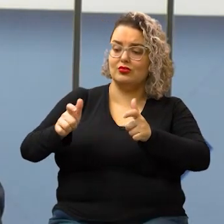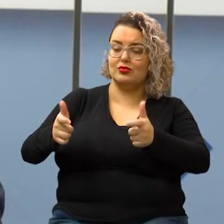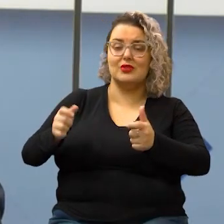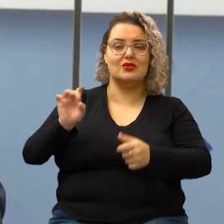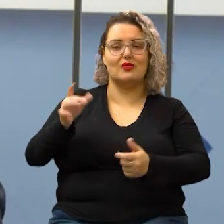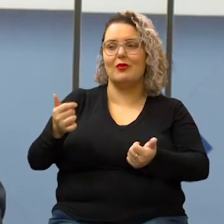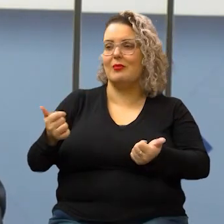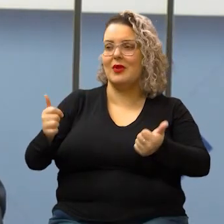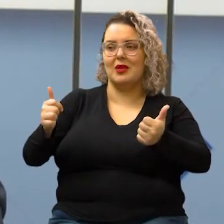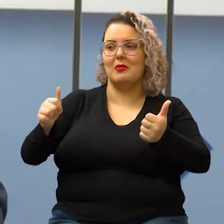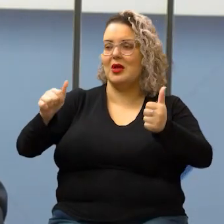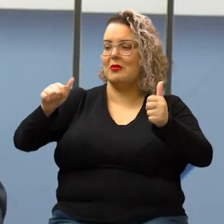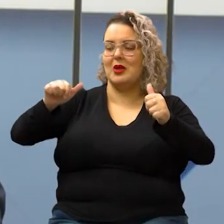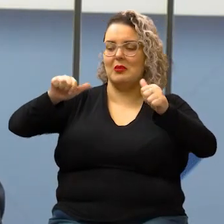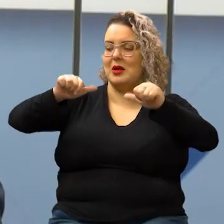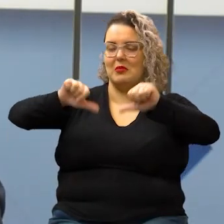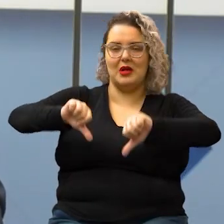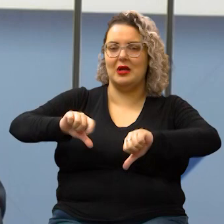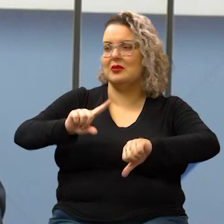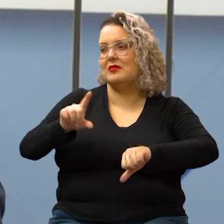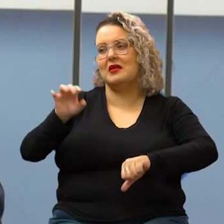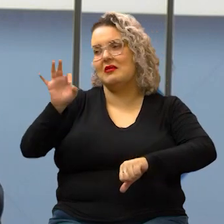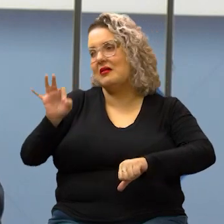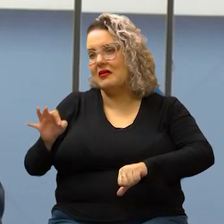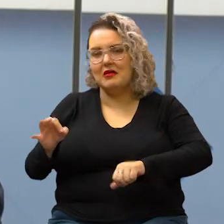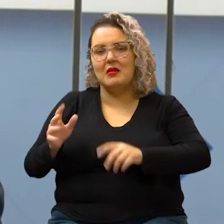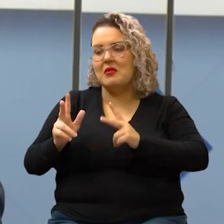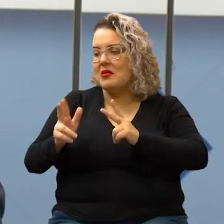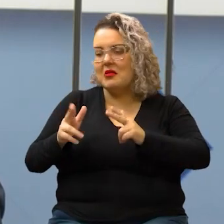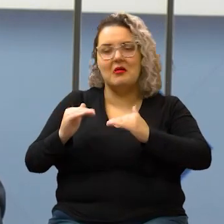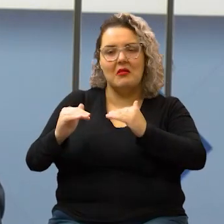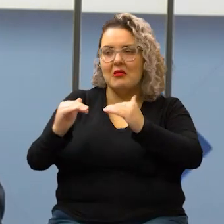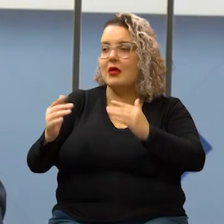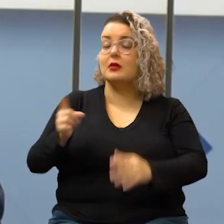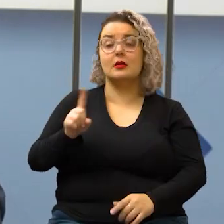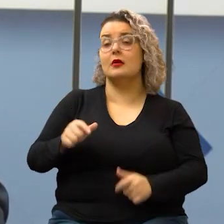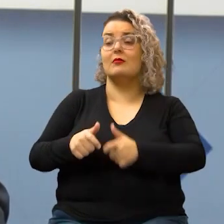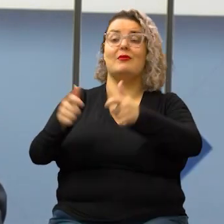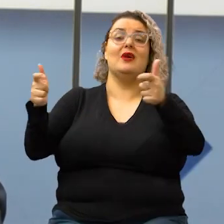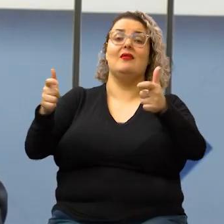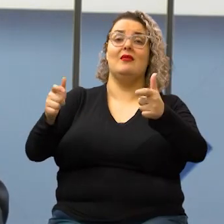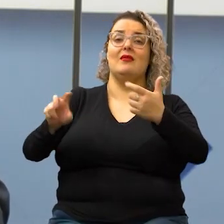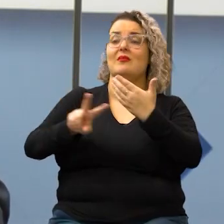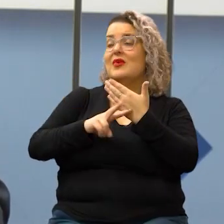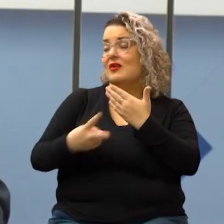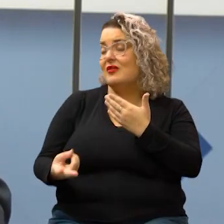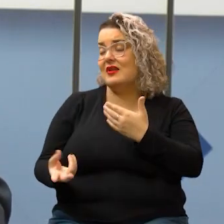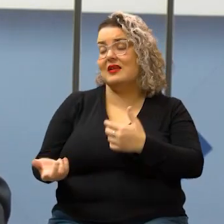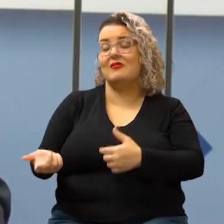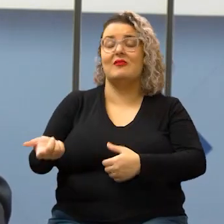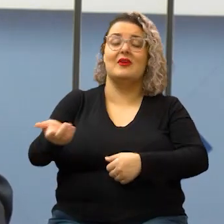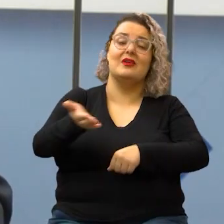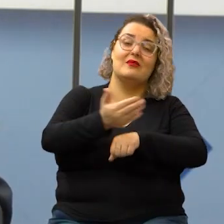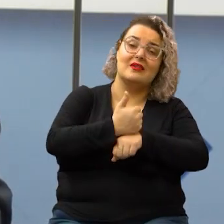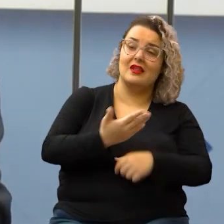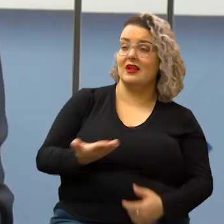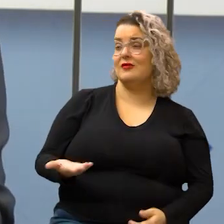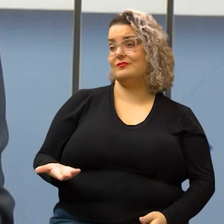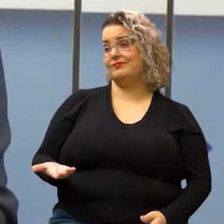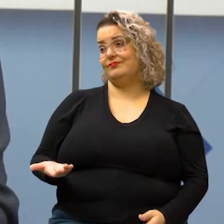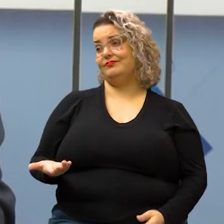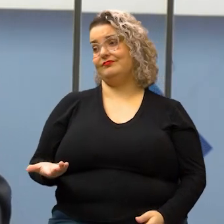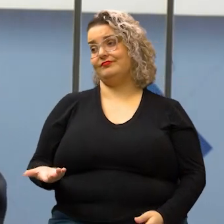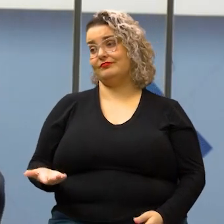piora. Ela não vai ficar na mesma quantidade, na mesma dose. Ele vai precisando de doses maiores para atingir o efeito passado. Então, quando já